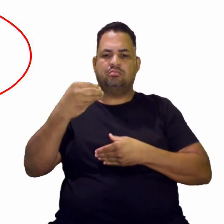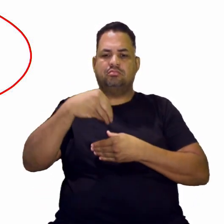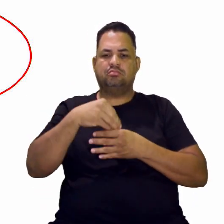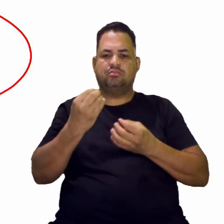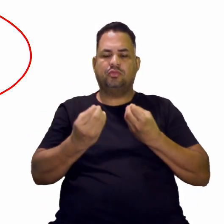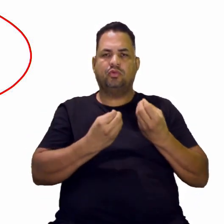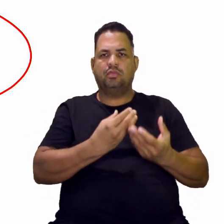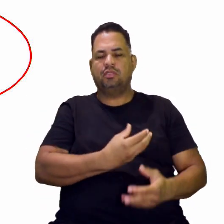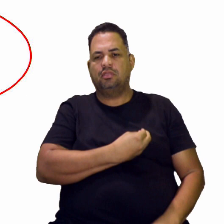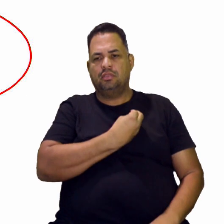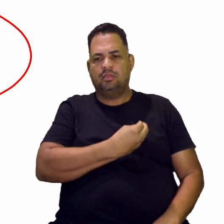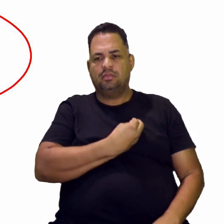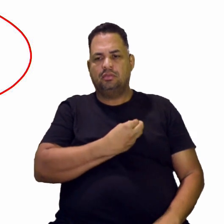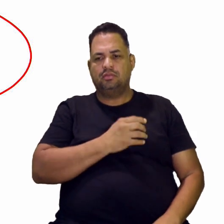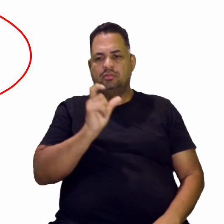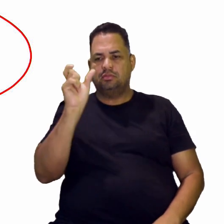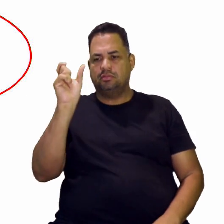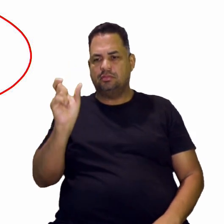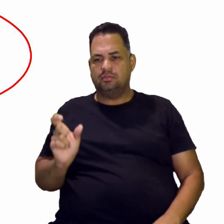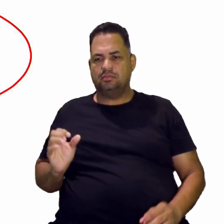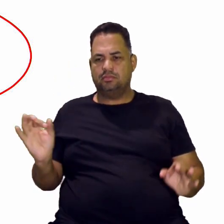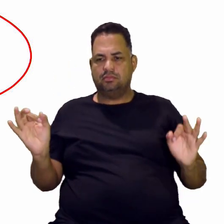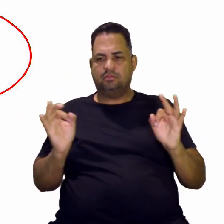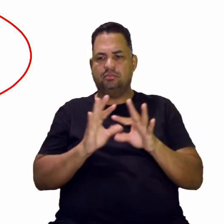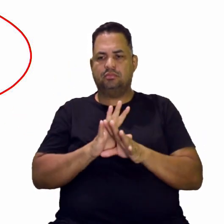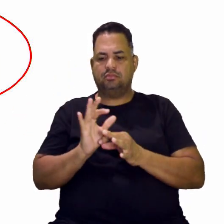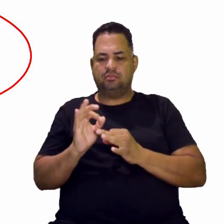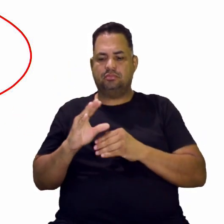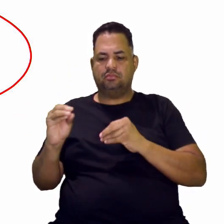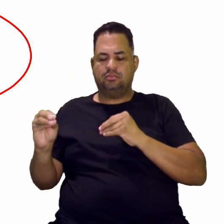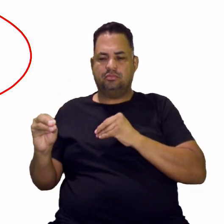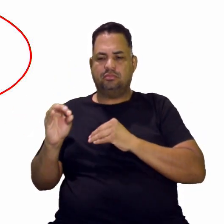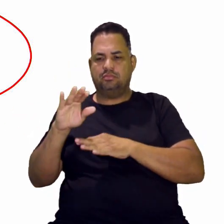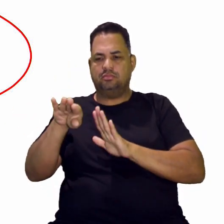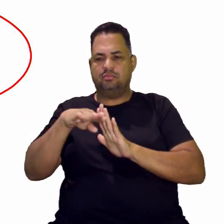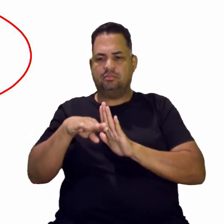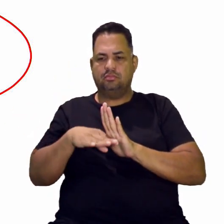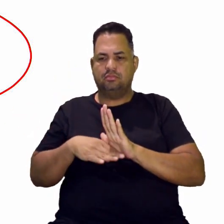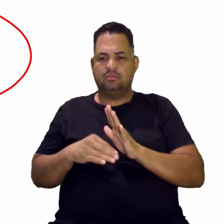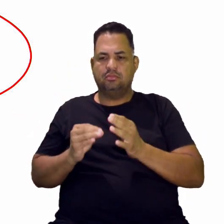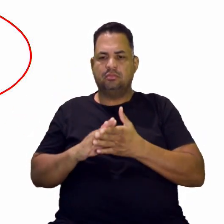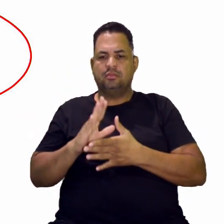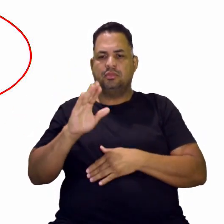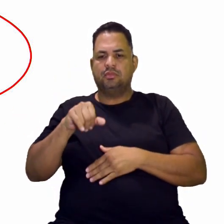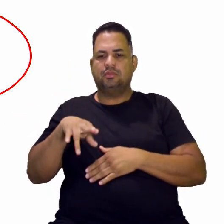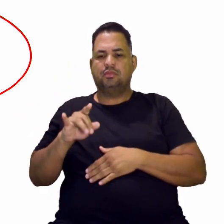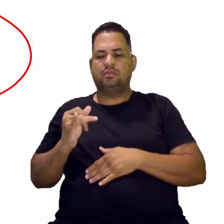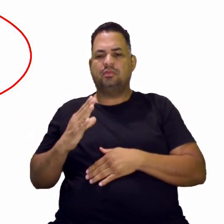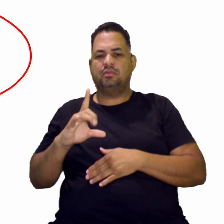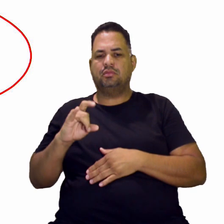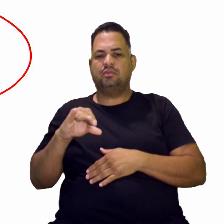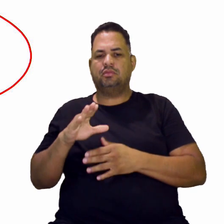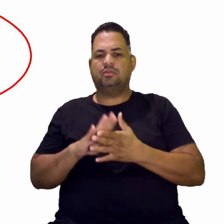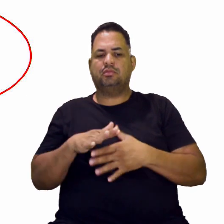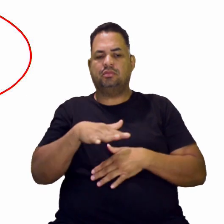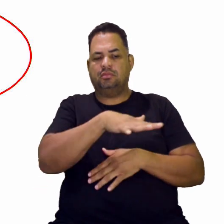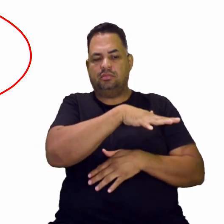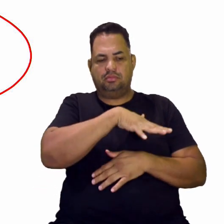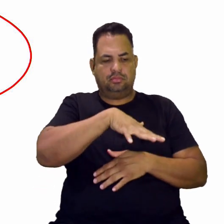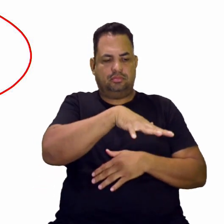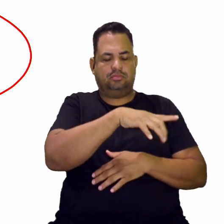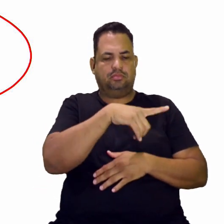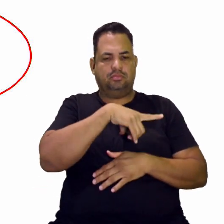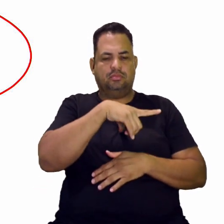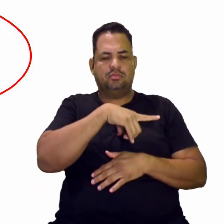modo de vida desse indivíduo, portanto, vão compor o nicho ecológico. E sobre o habitat também a